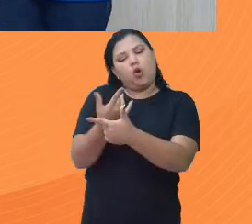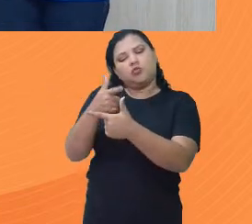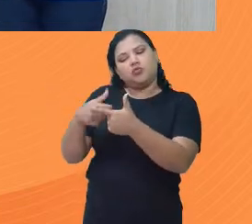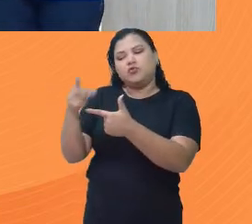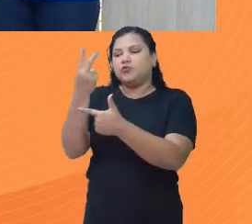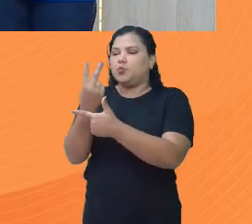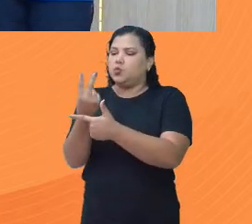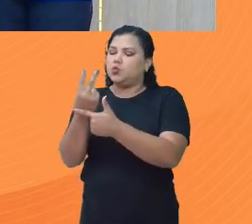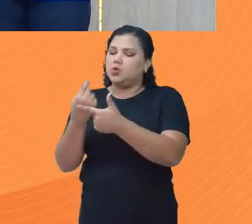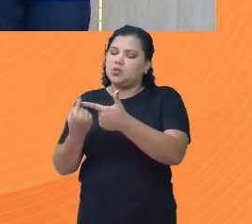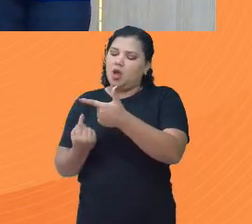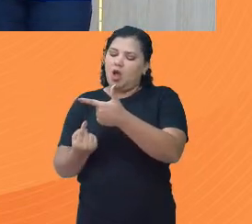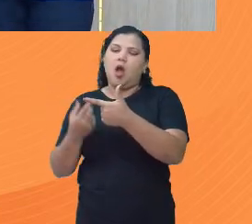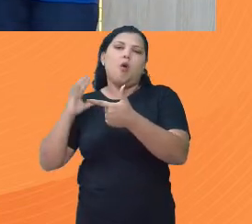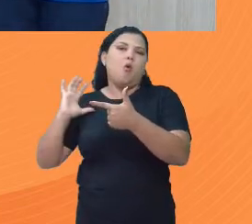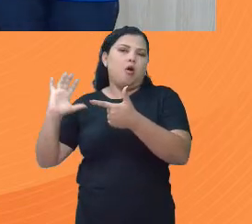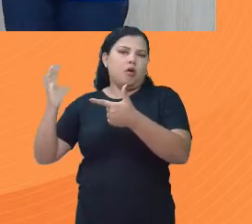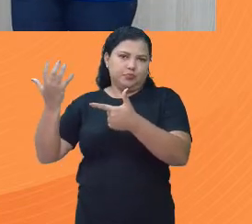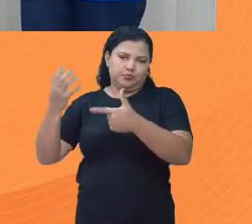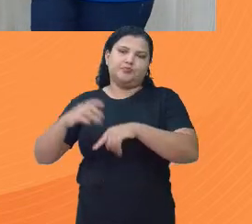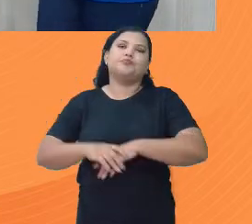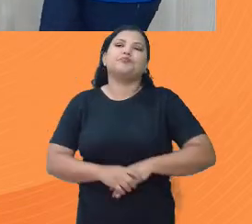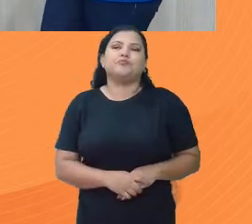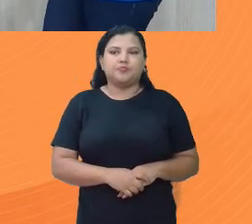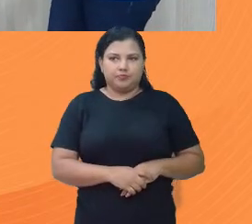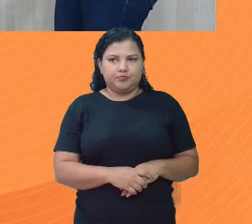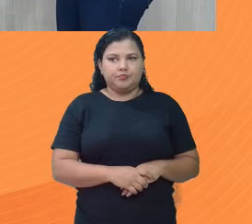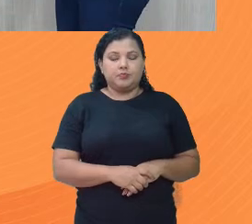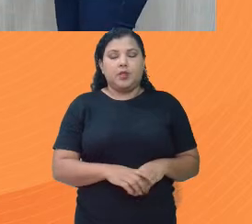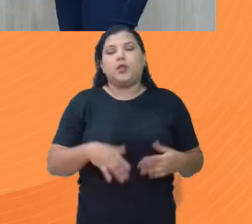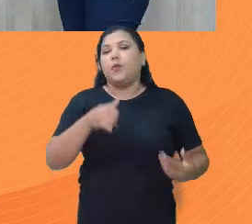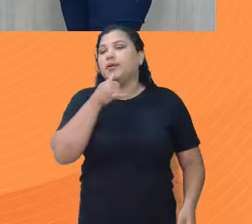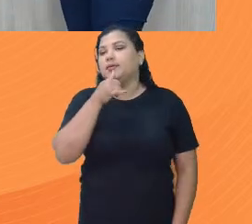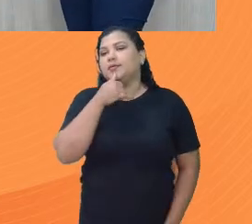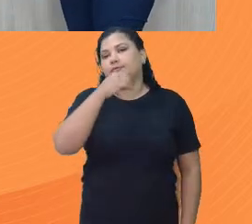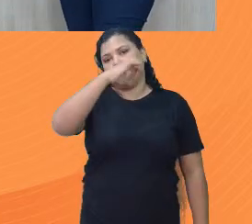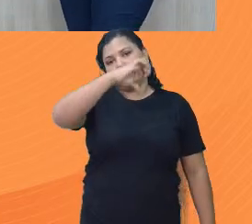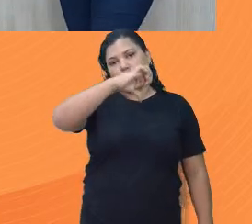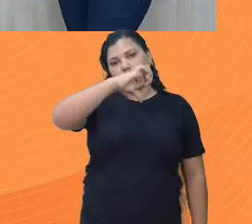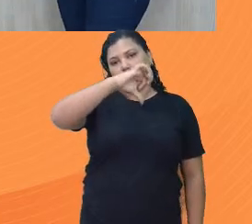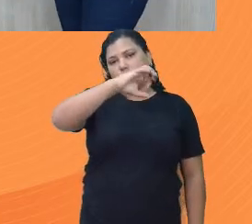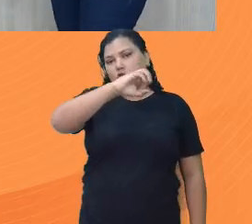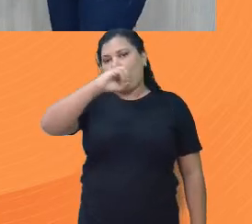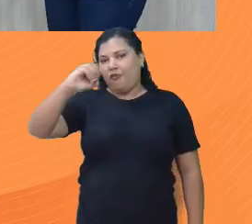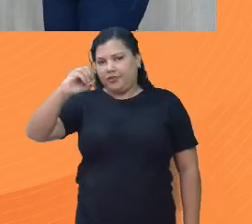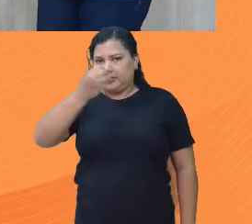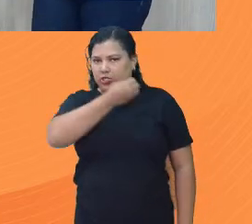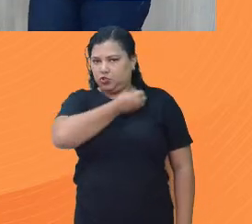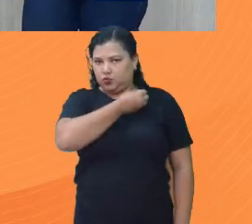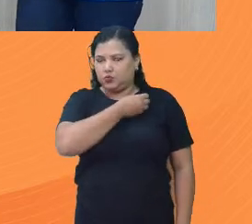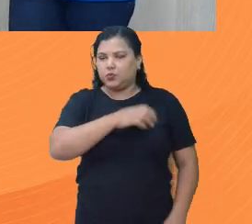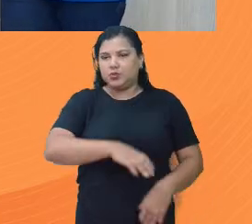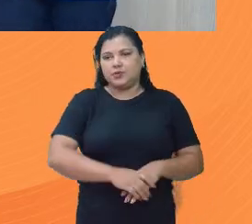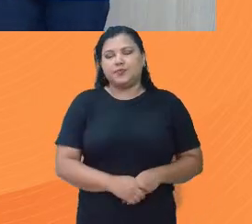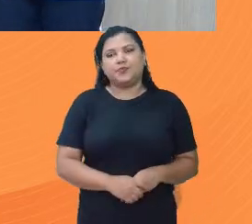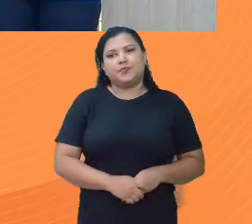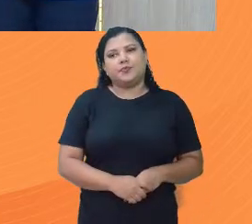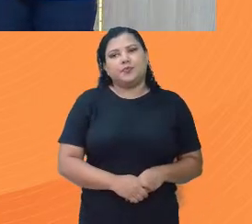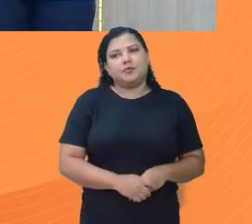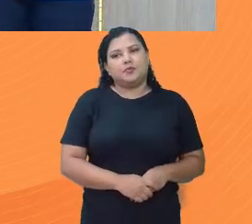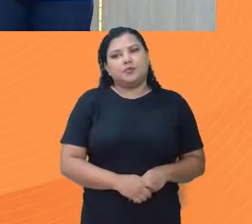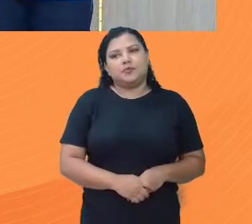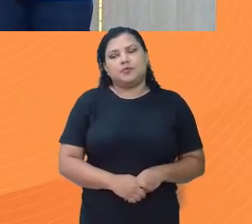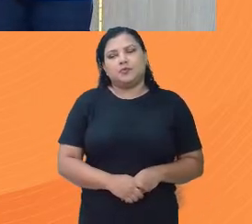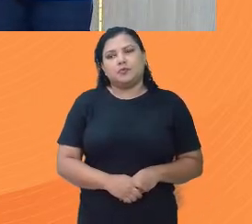inteiro para achar quem que é o 50%, não é? Então, vamos lá. Vou utilizar aqui o número 900 e a gente vai